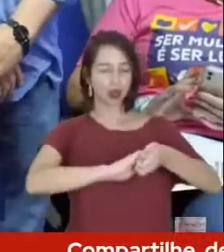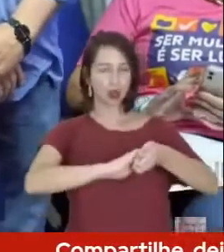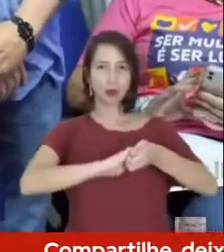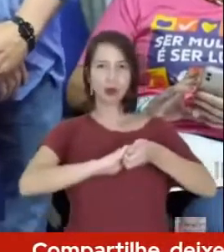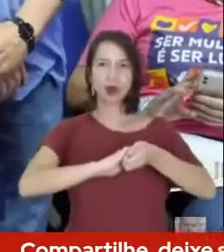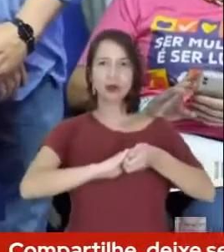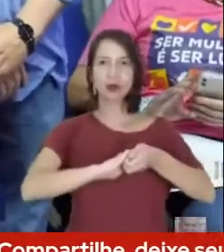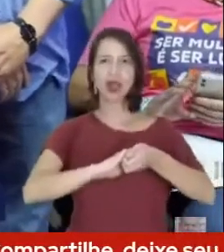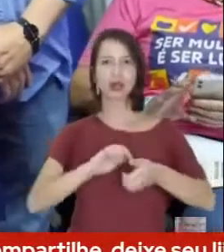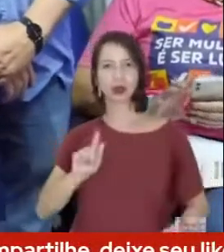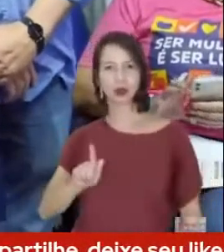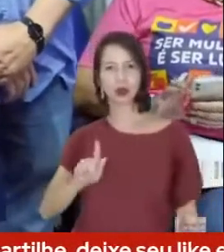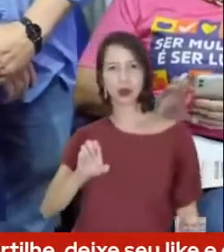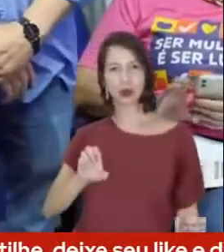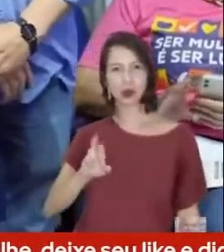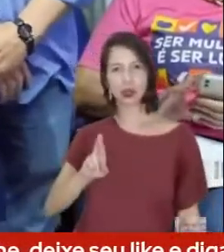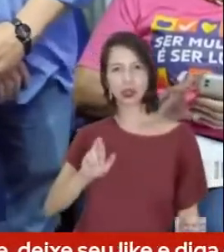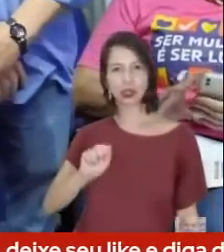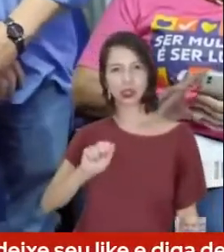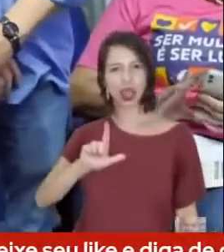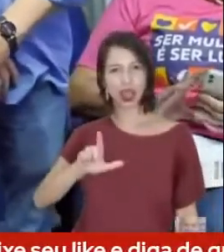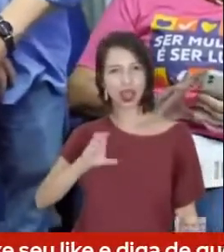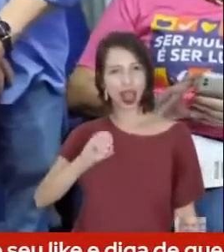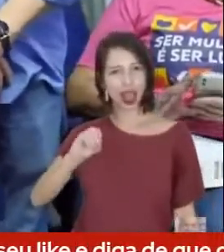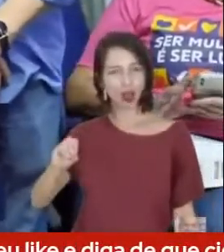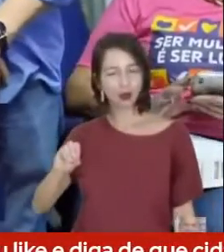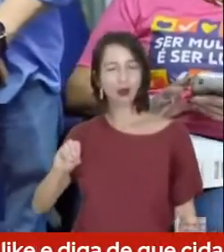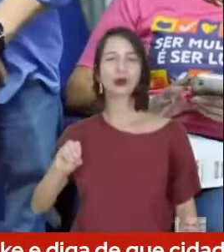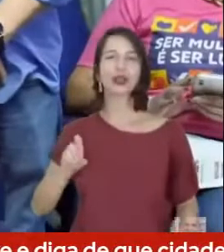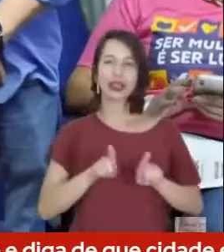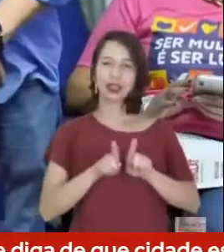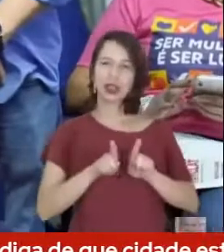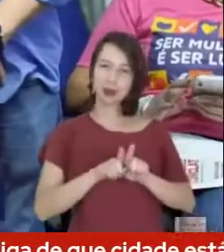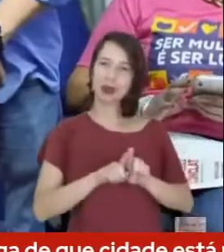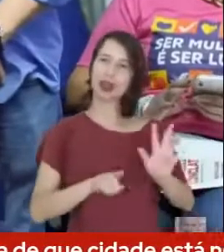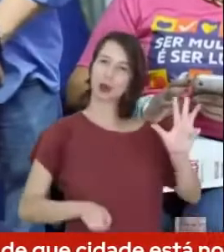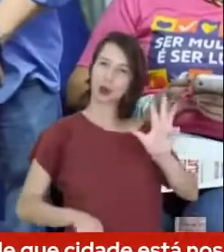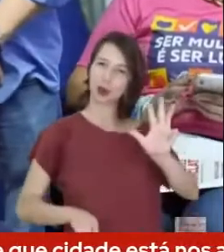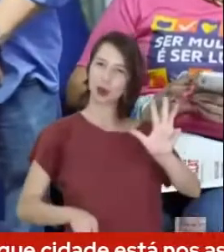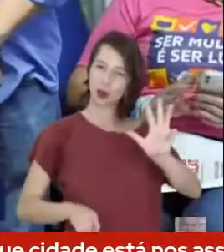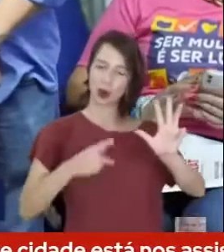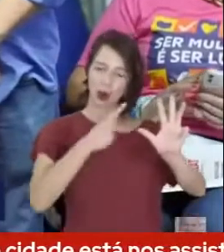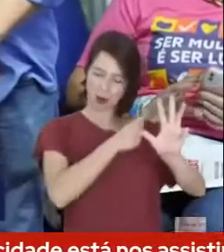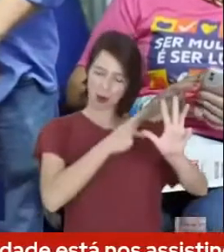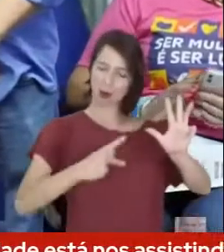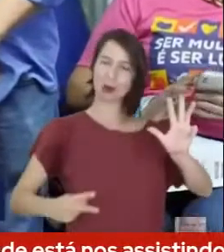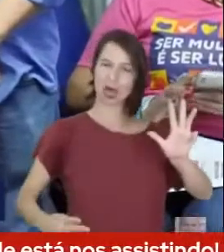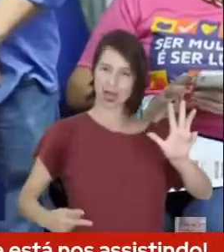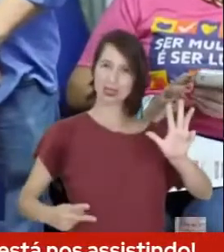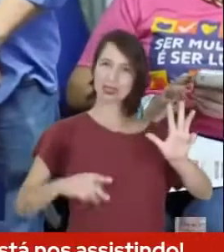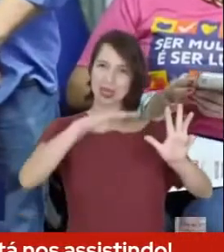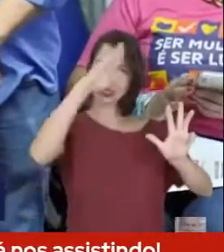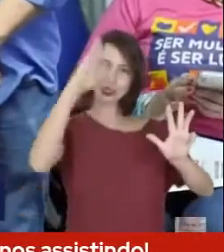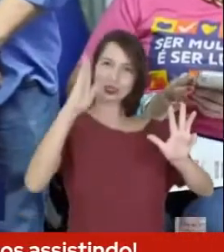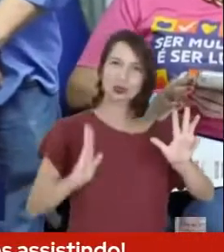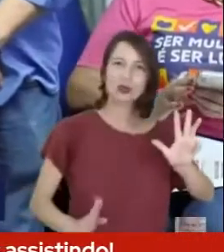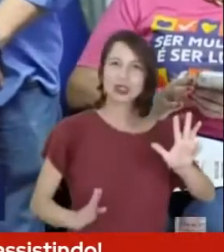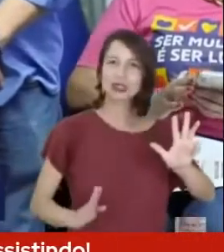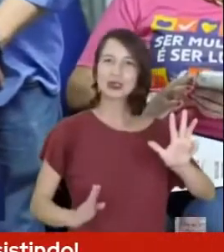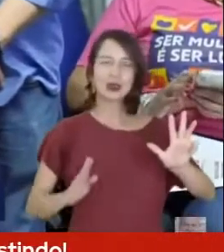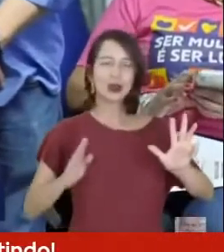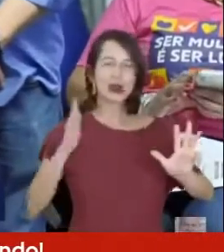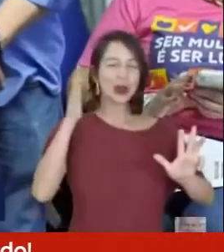nosso companheiro Lula, presidente da República, que eu não tenho dúvida nenhuma que em 2023 ele